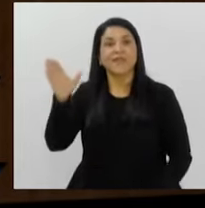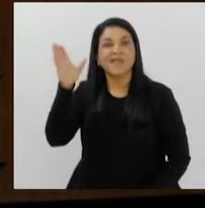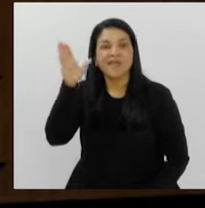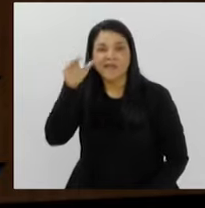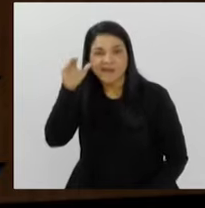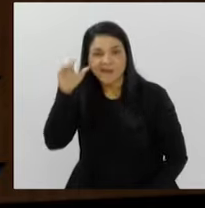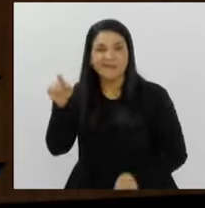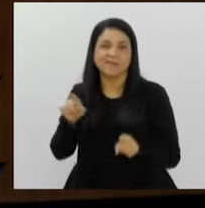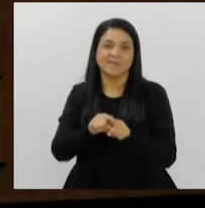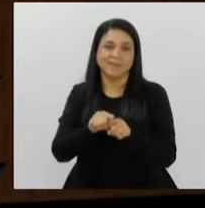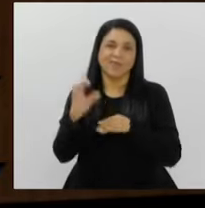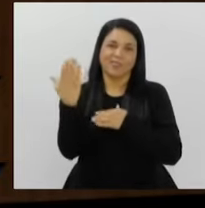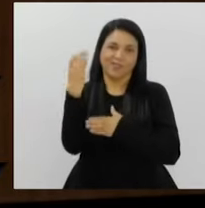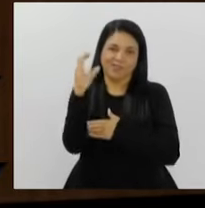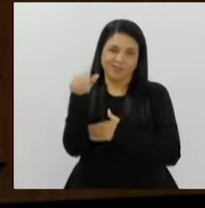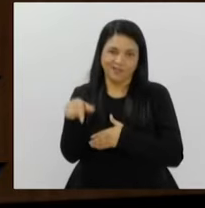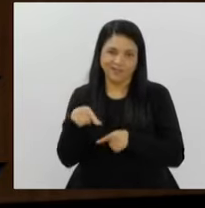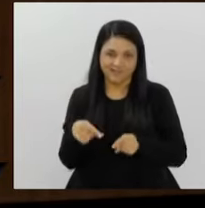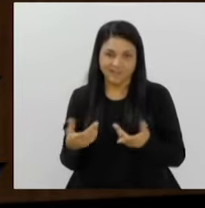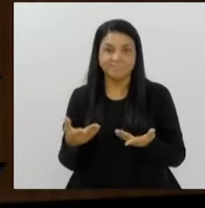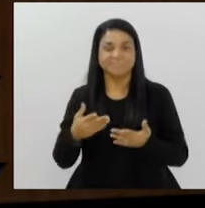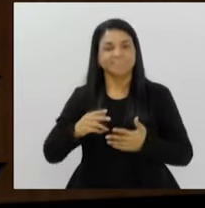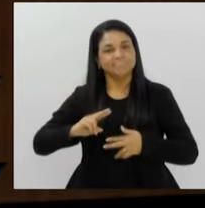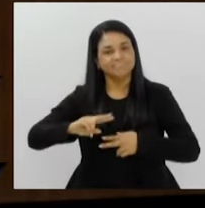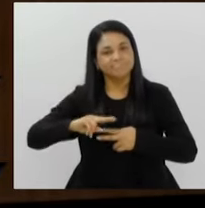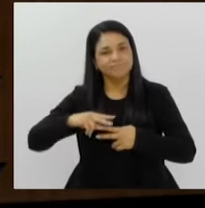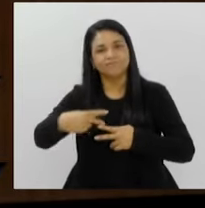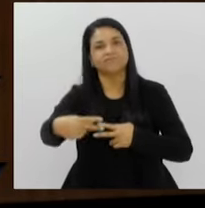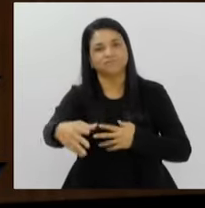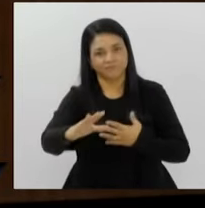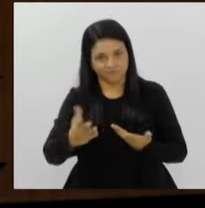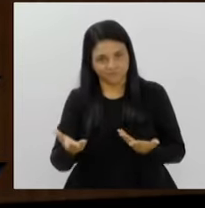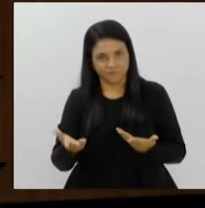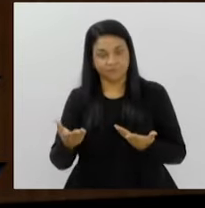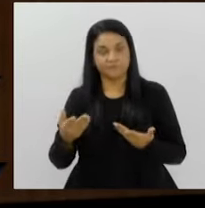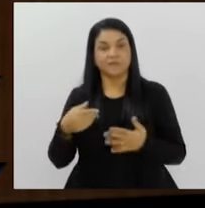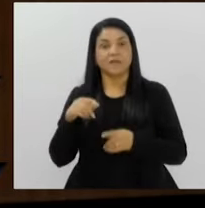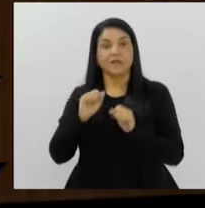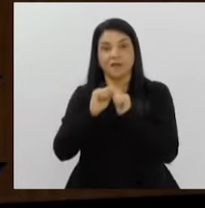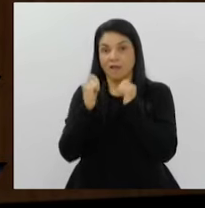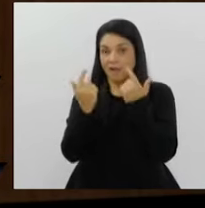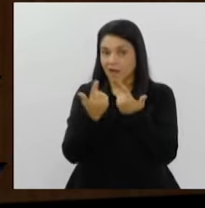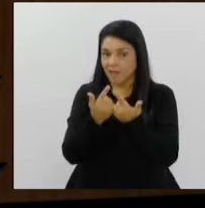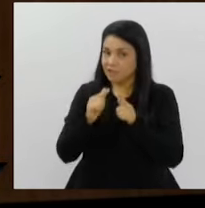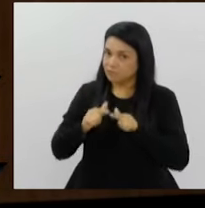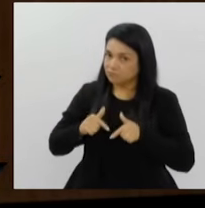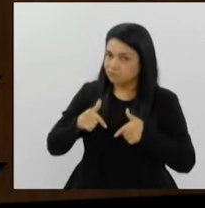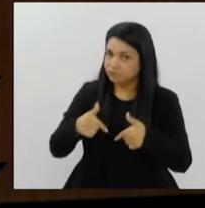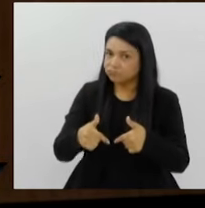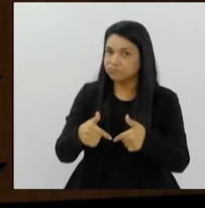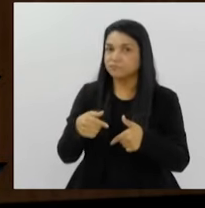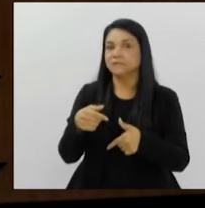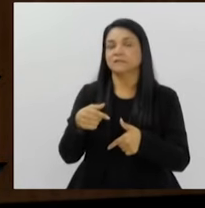e assim sucessivamente. A Alerj está fazendo a sua parte.